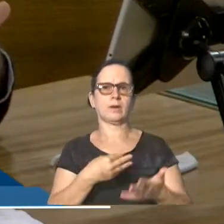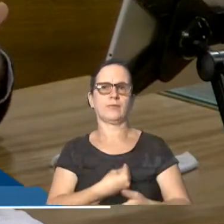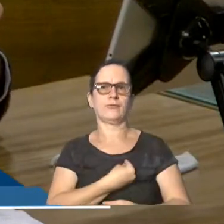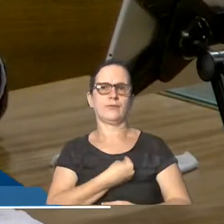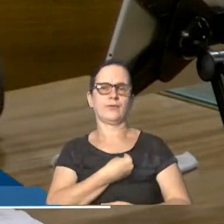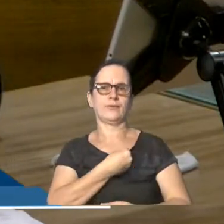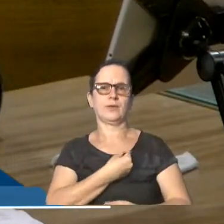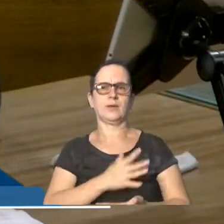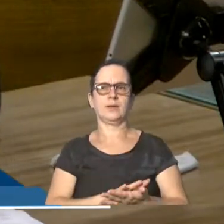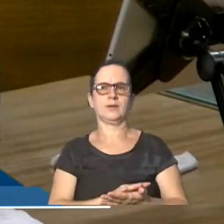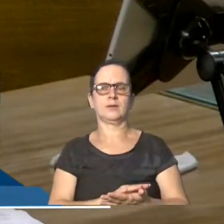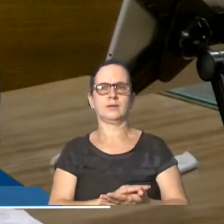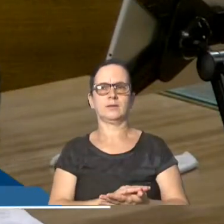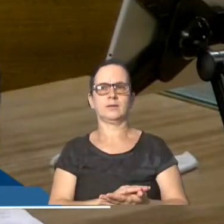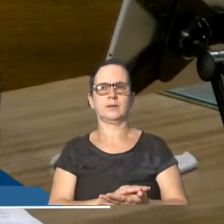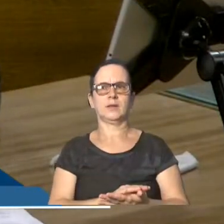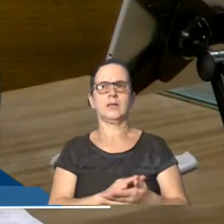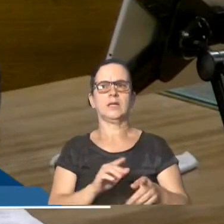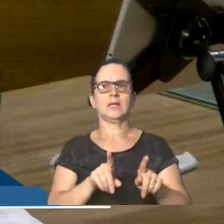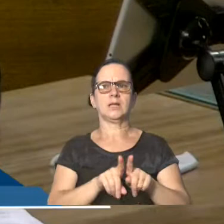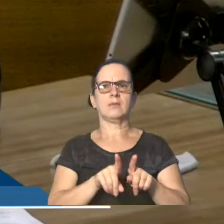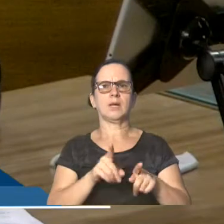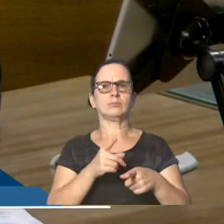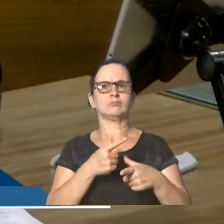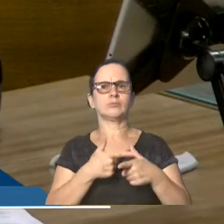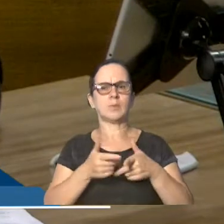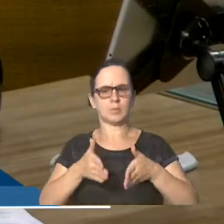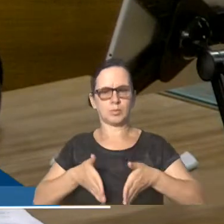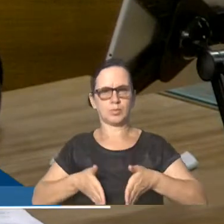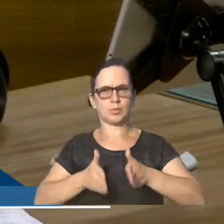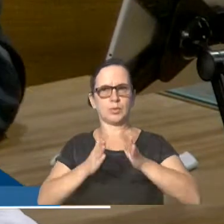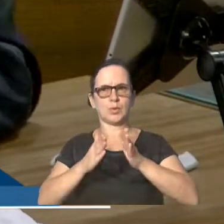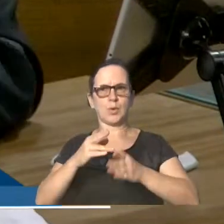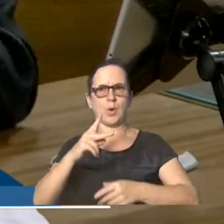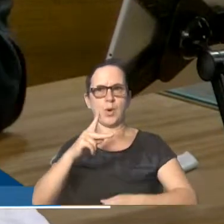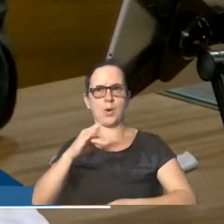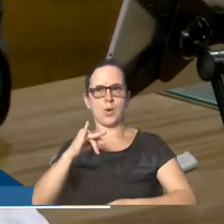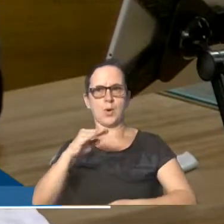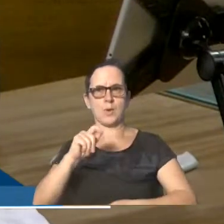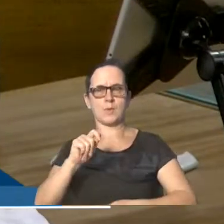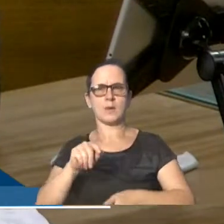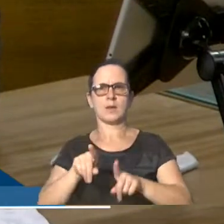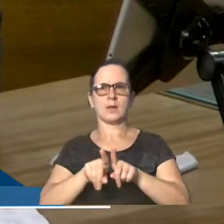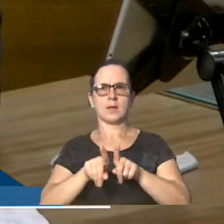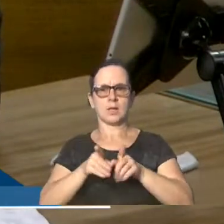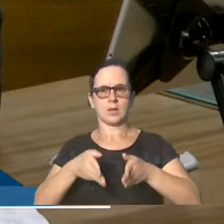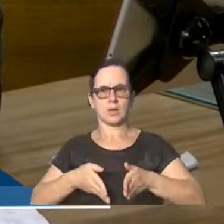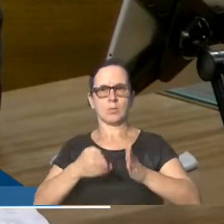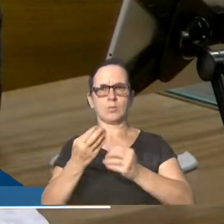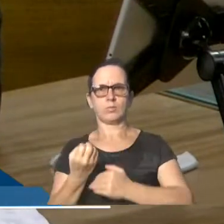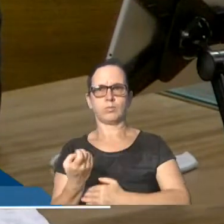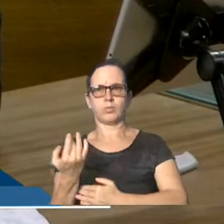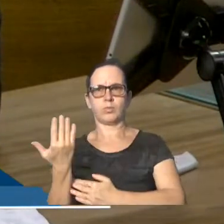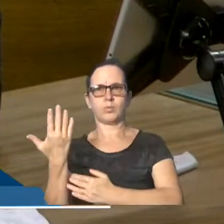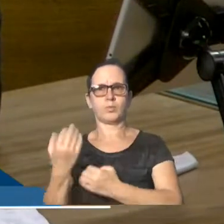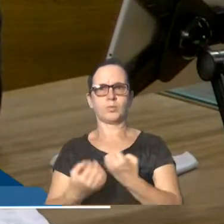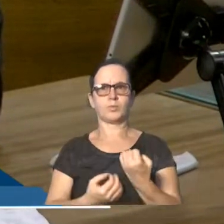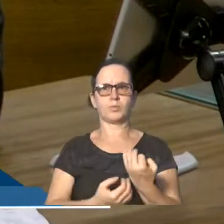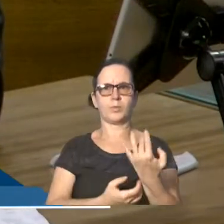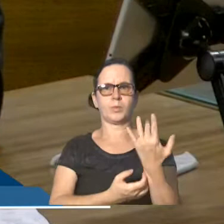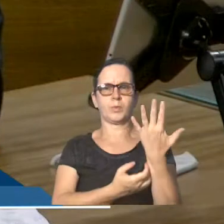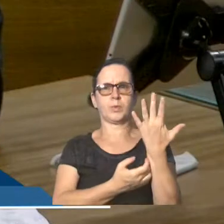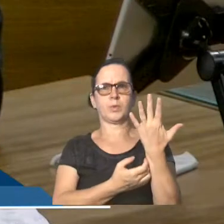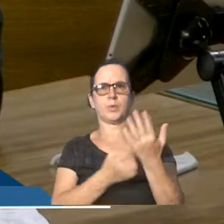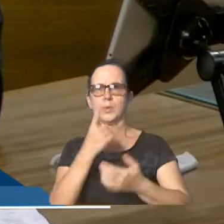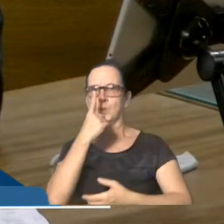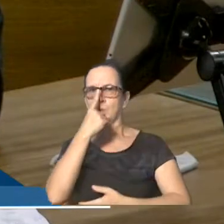ali. Não só a questão hoje da pista, vereador Alan Matias, é uma questão também que o mato está tomando conta. Bicho